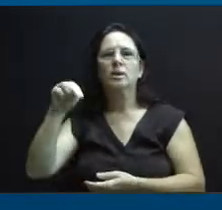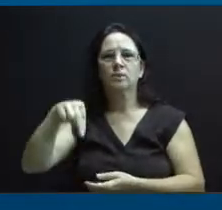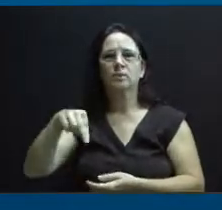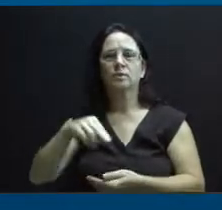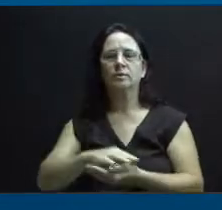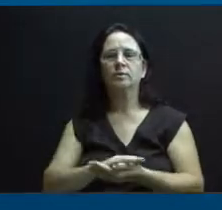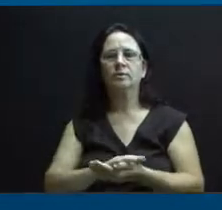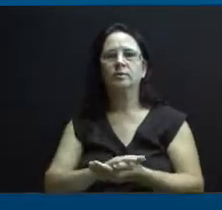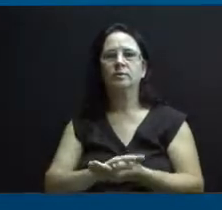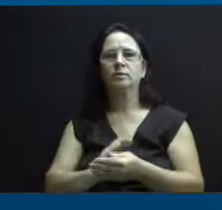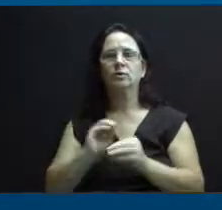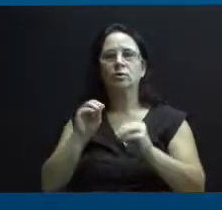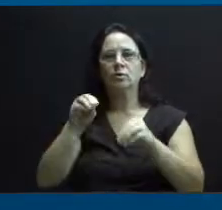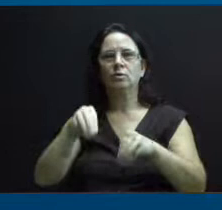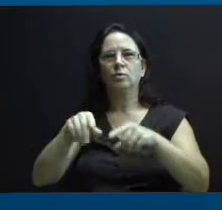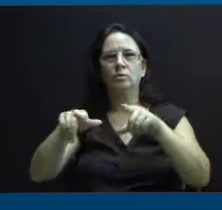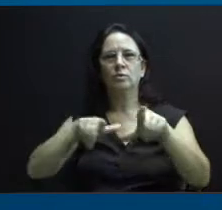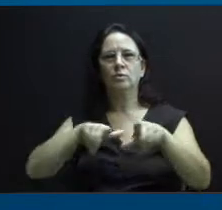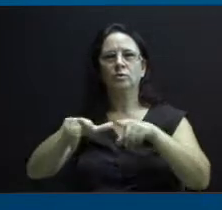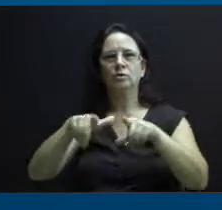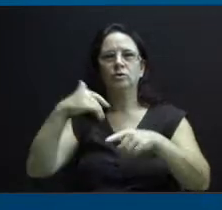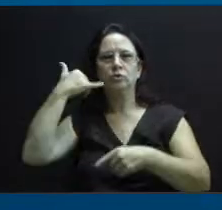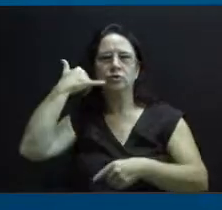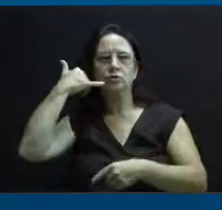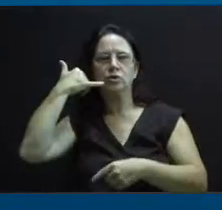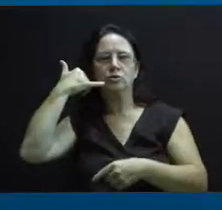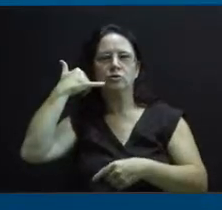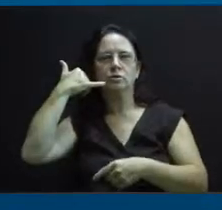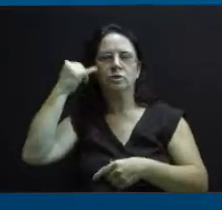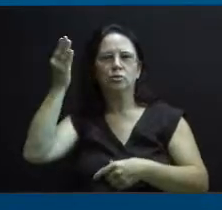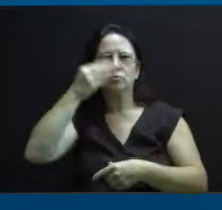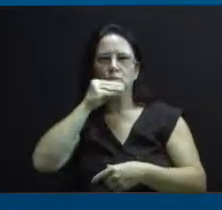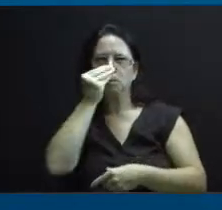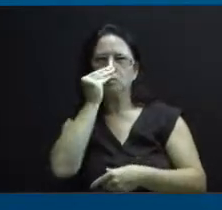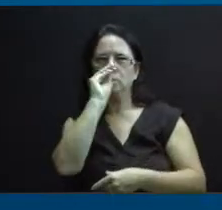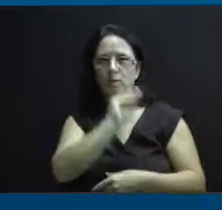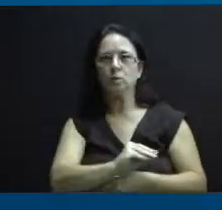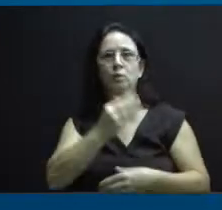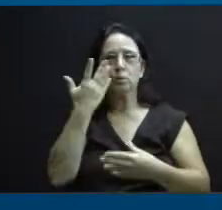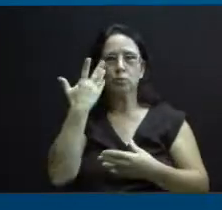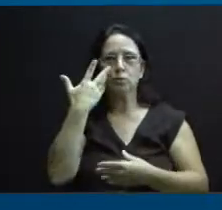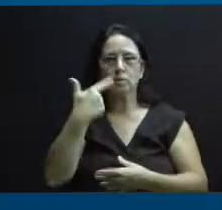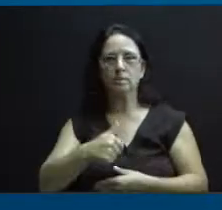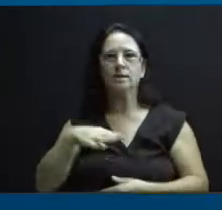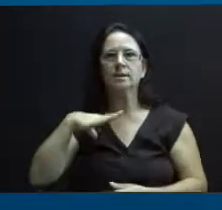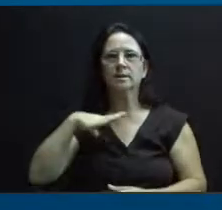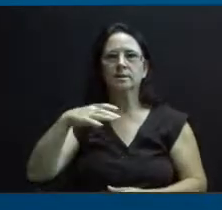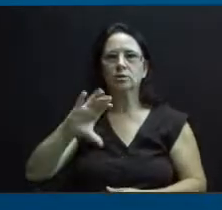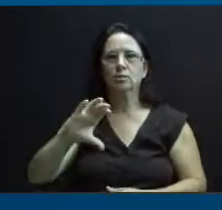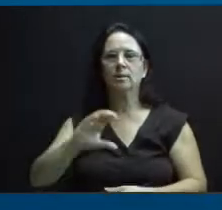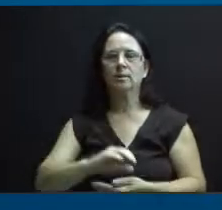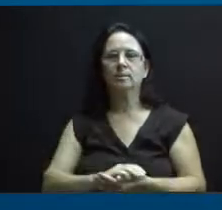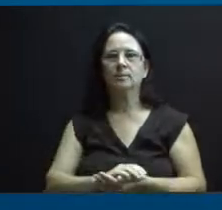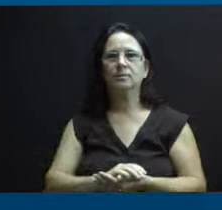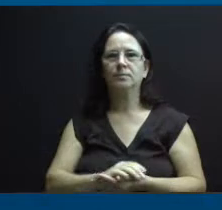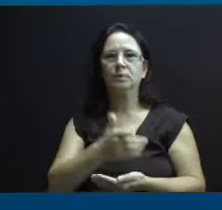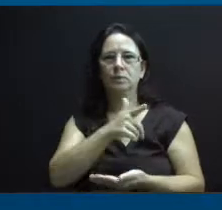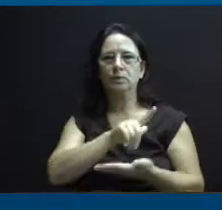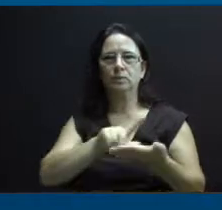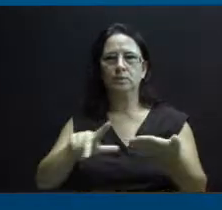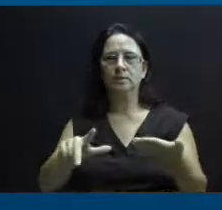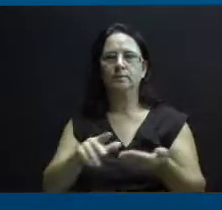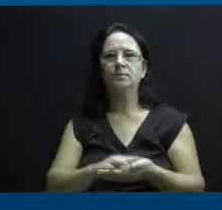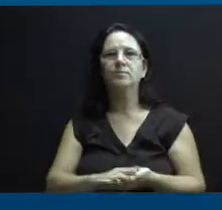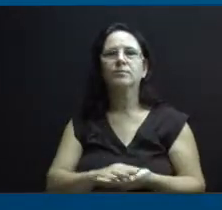instituto um serviço de disque denúncia de maus tratos e abandono de animais no âmbito do município de cubatão e dá outras